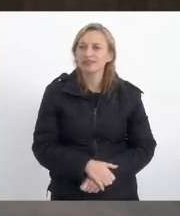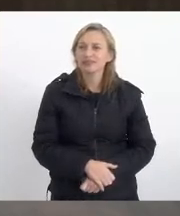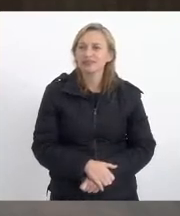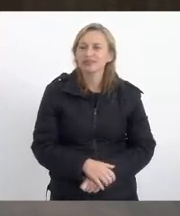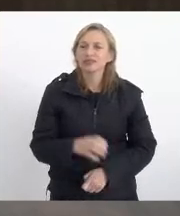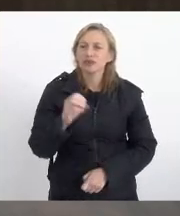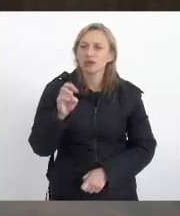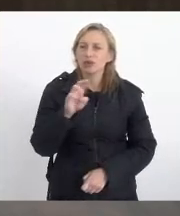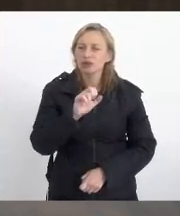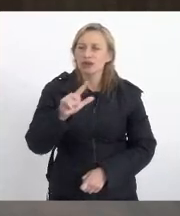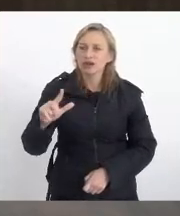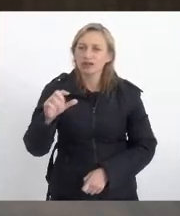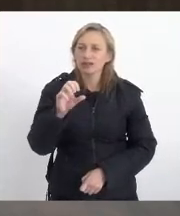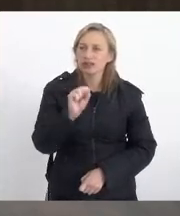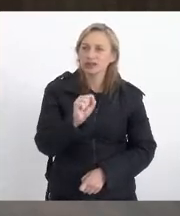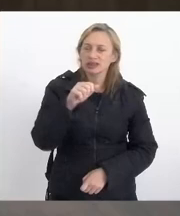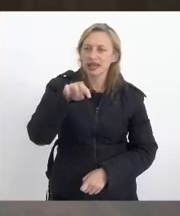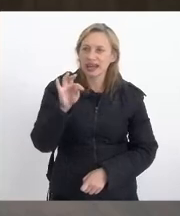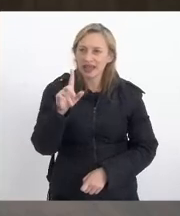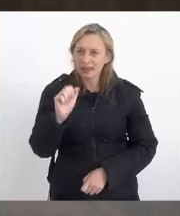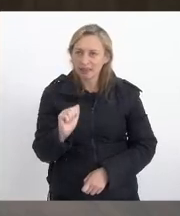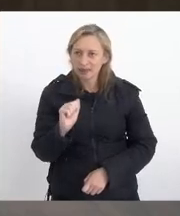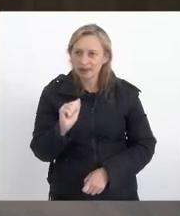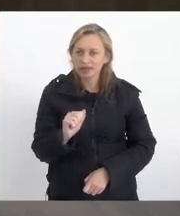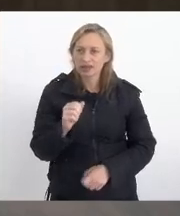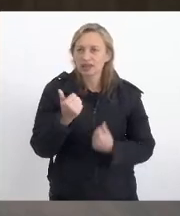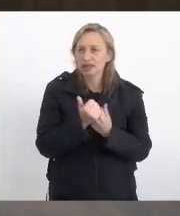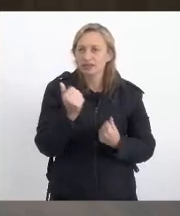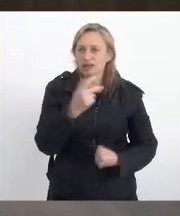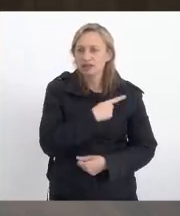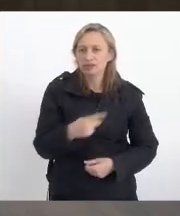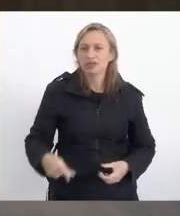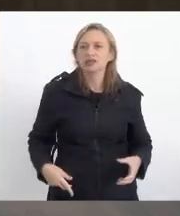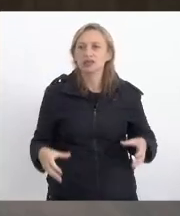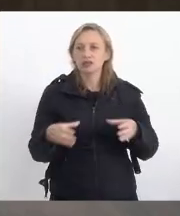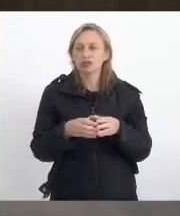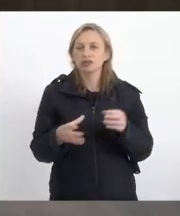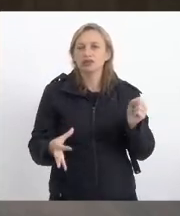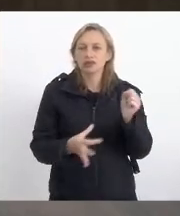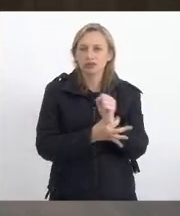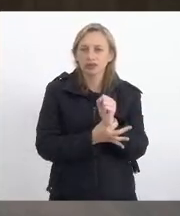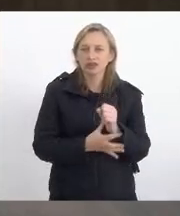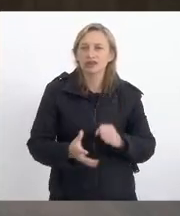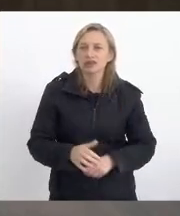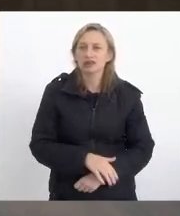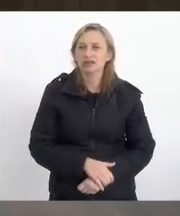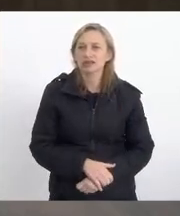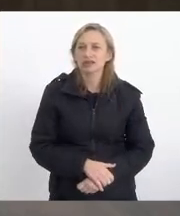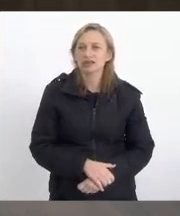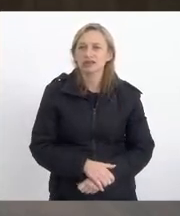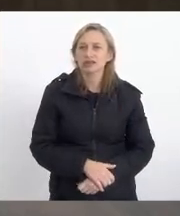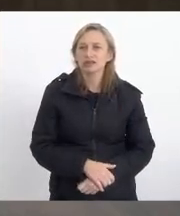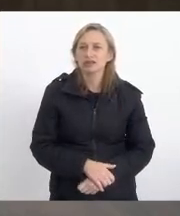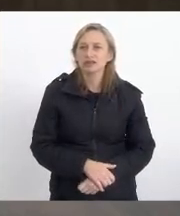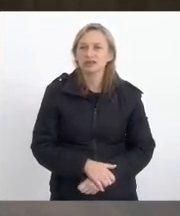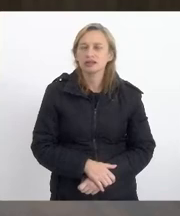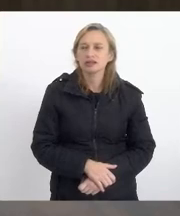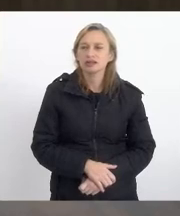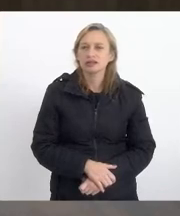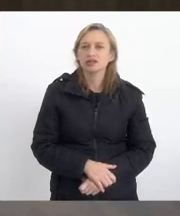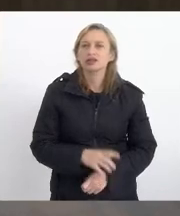Coronel Salema, né, vice-presidente da Comissão de Segurança, o doutor